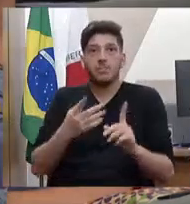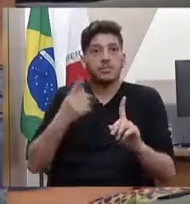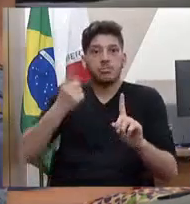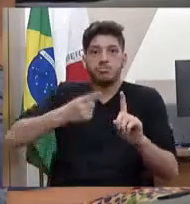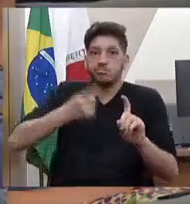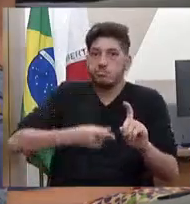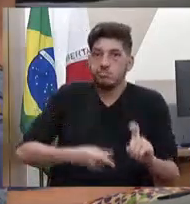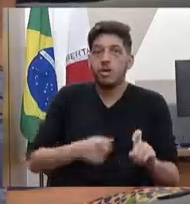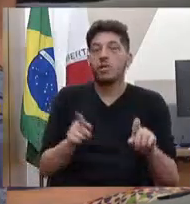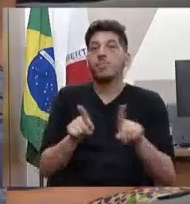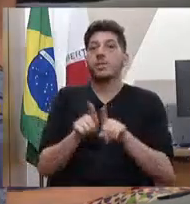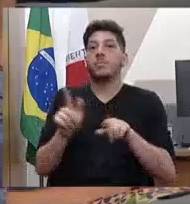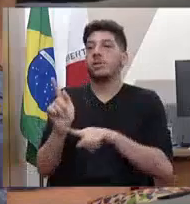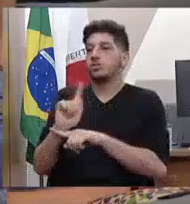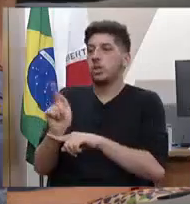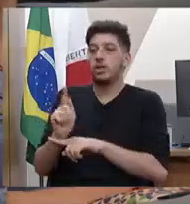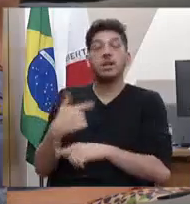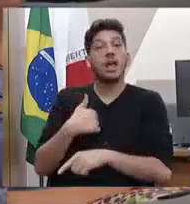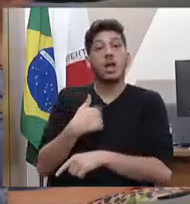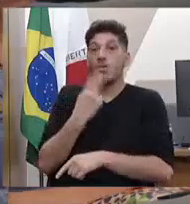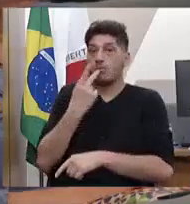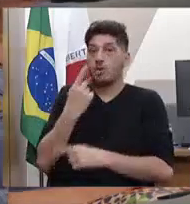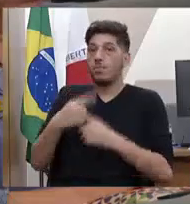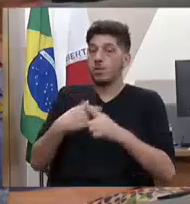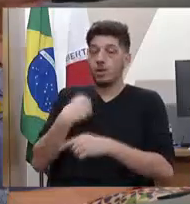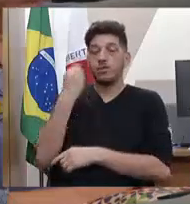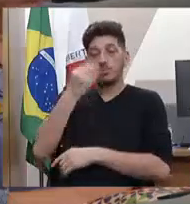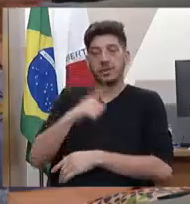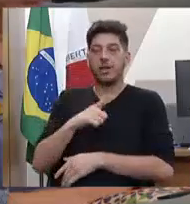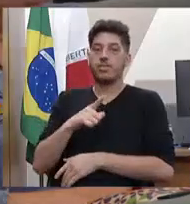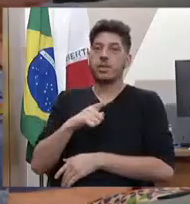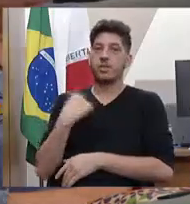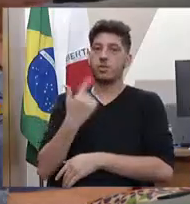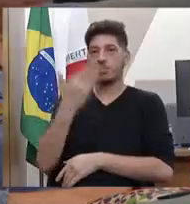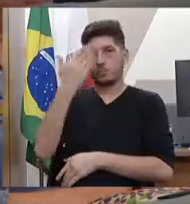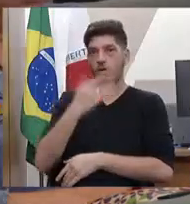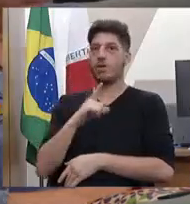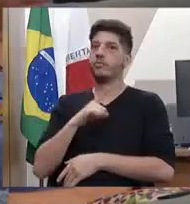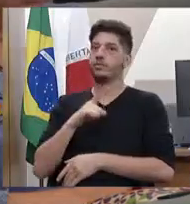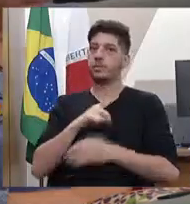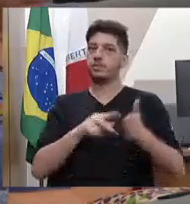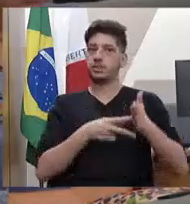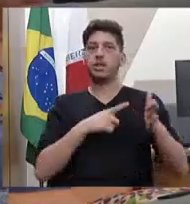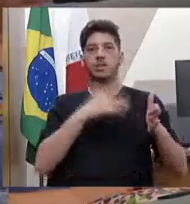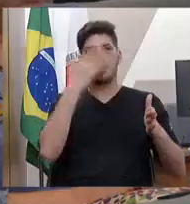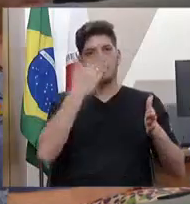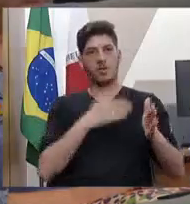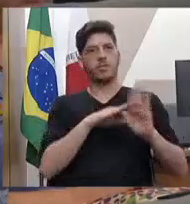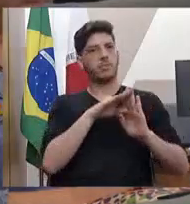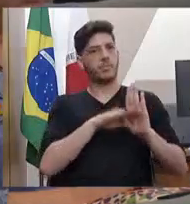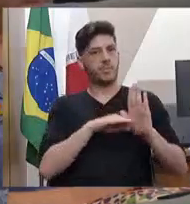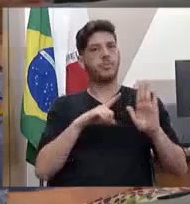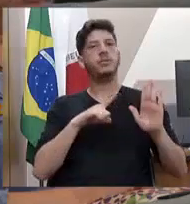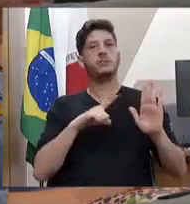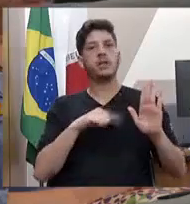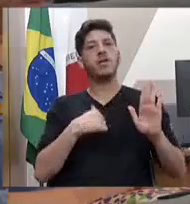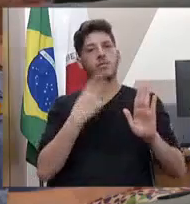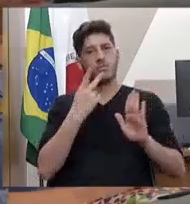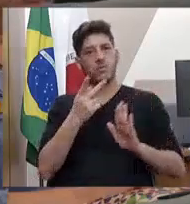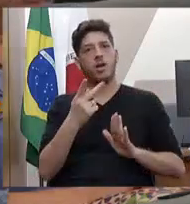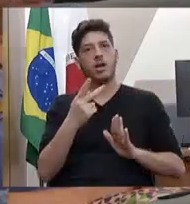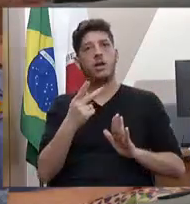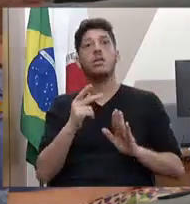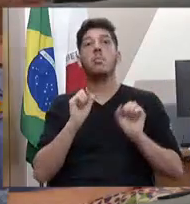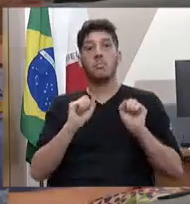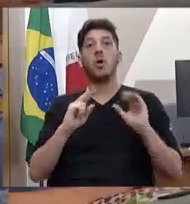gerente pega o trabalhador eu falo com propriedade porque nós temos provas enquanto sindicalistas e eu sei que eu tô falando aqui e eu vou posso